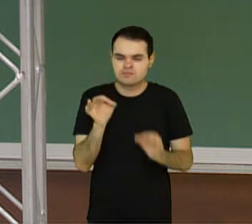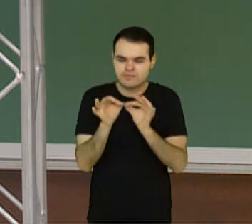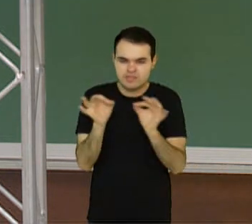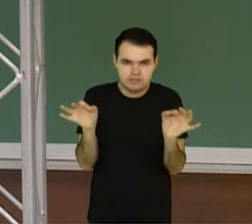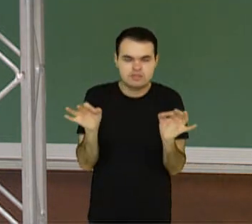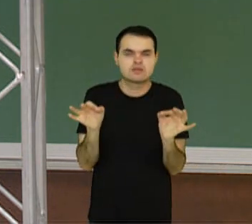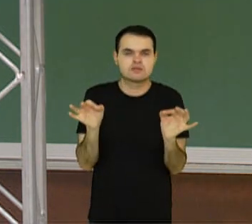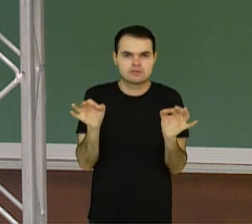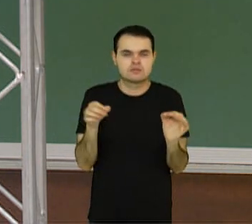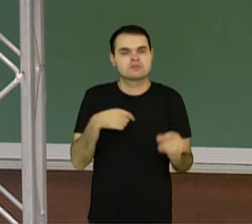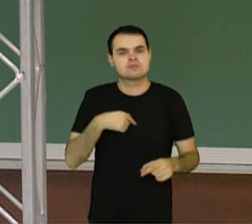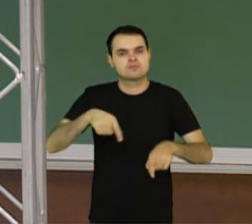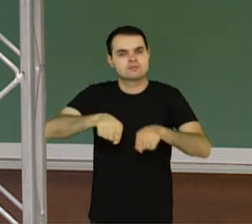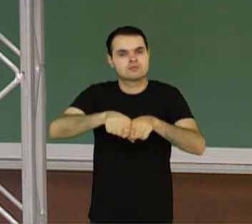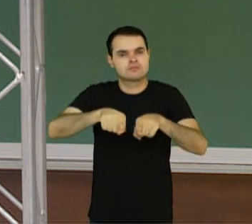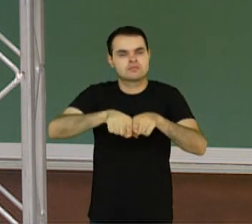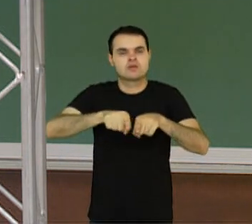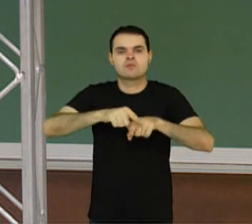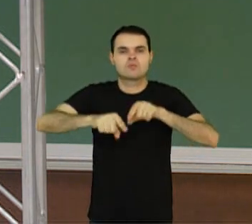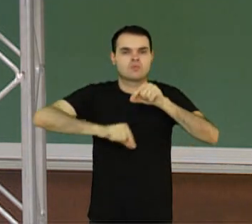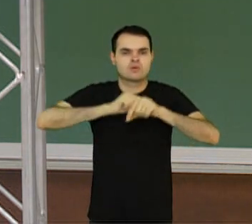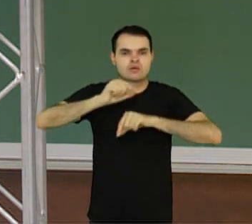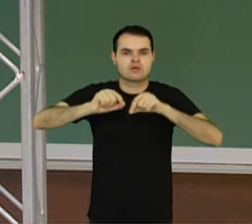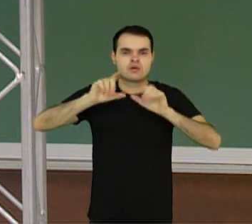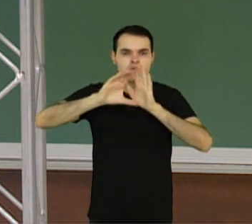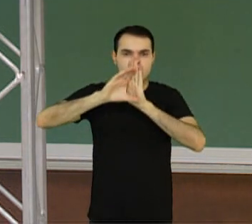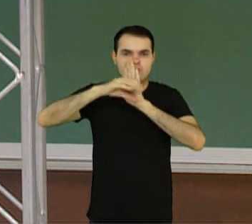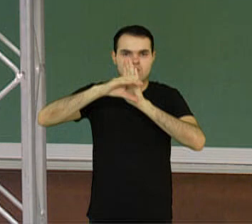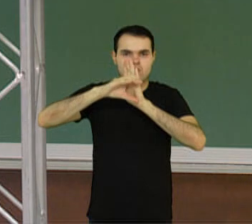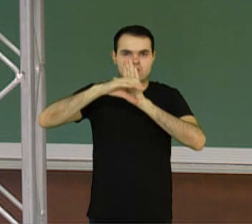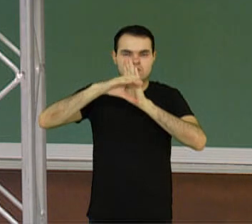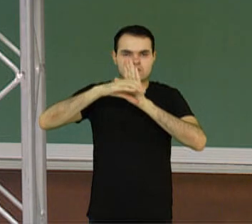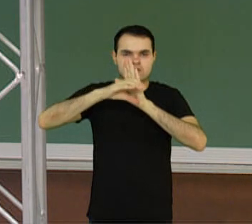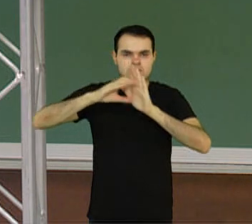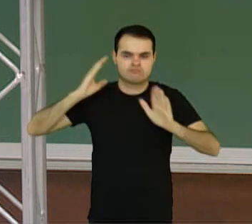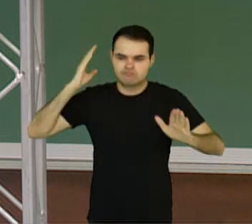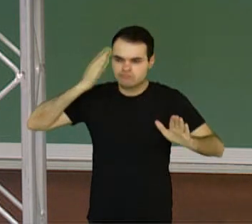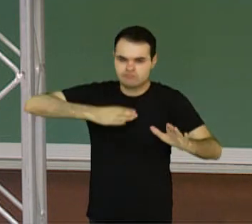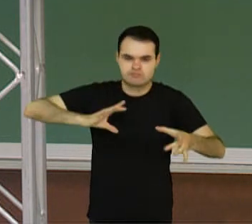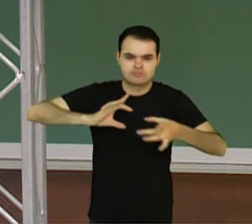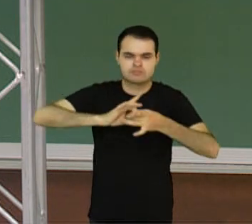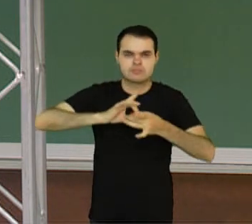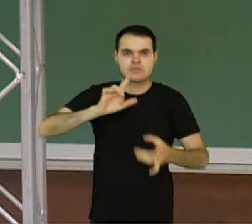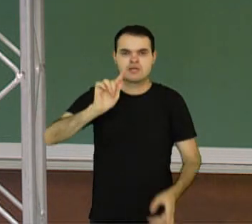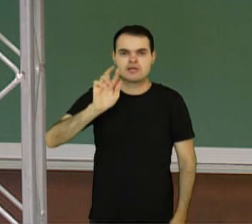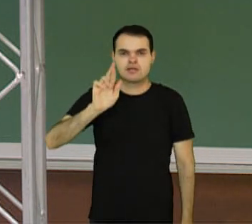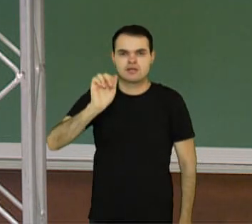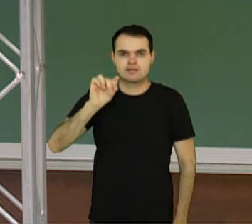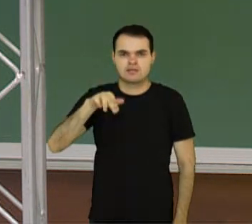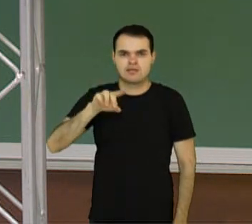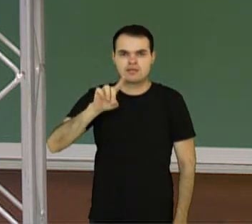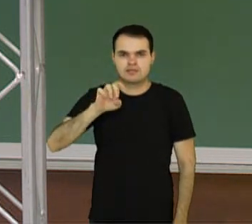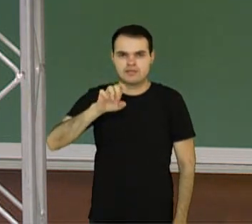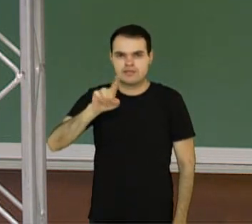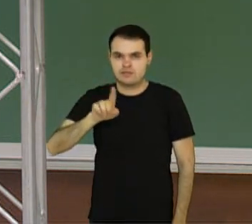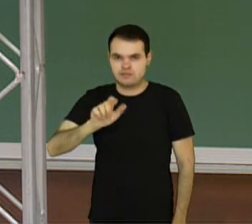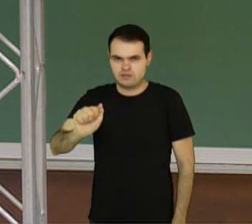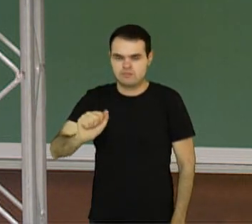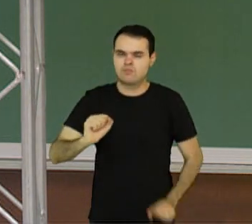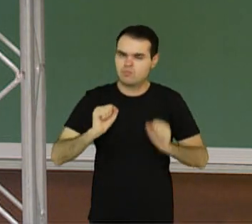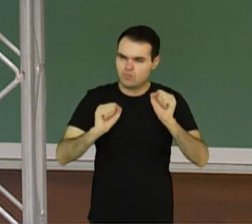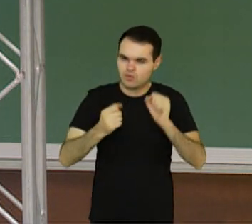eu também estou trabalhando com o conceito de grandezas diretamente proporcionais. Por quê? Eu posso falar